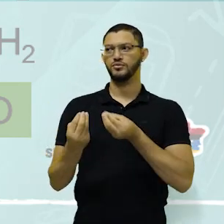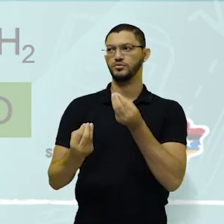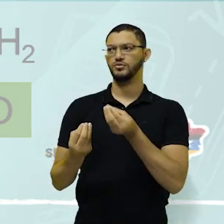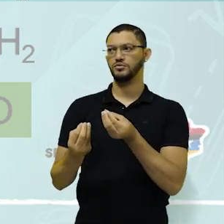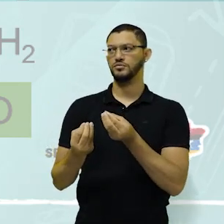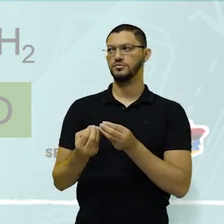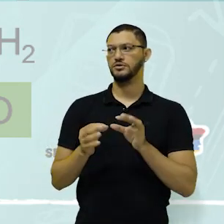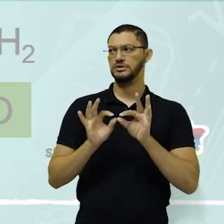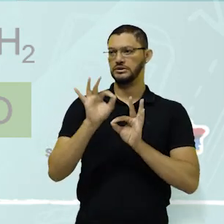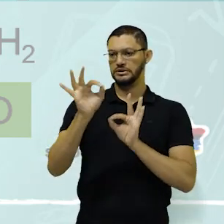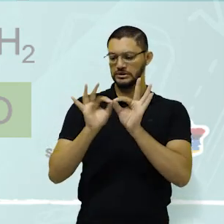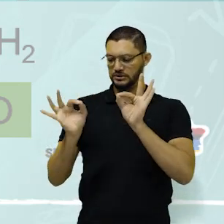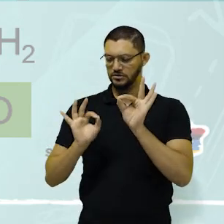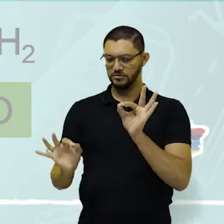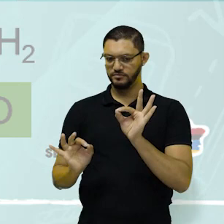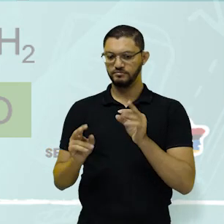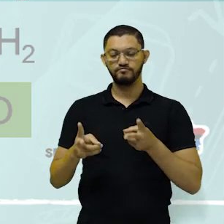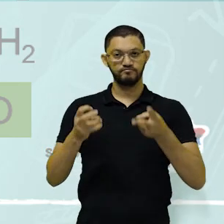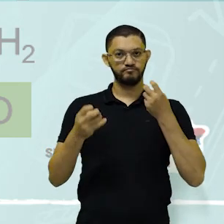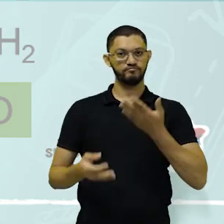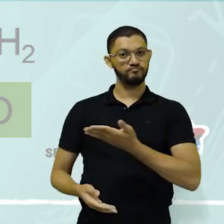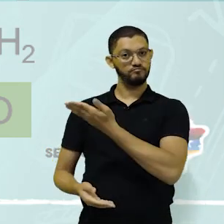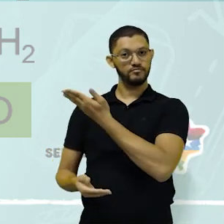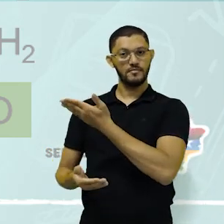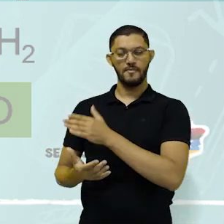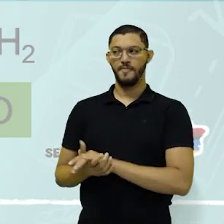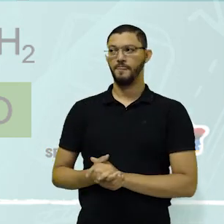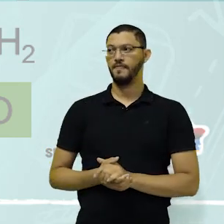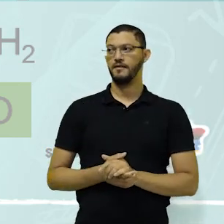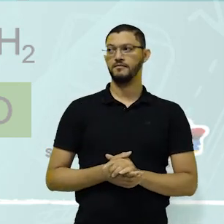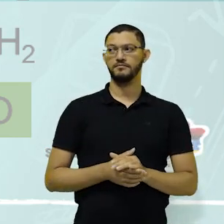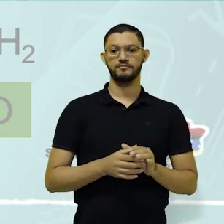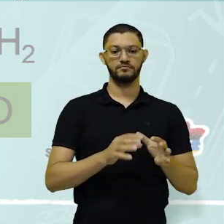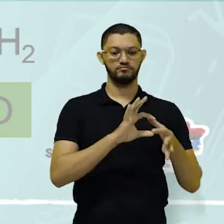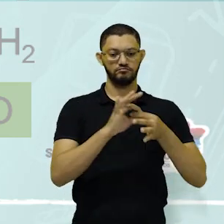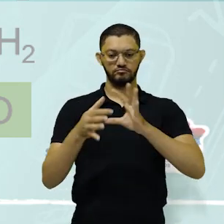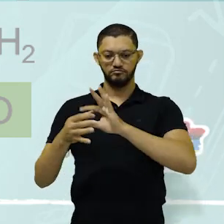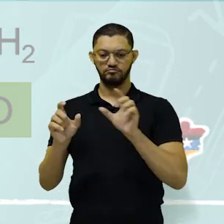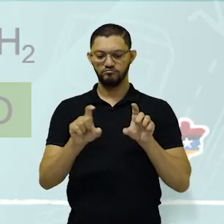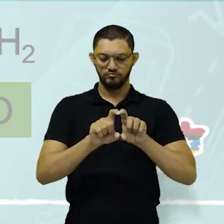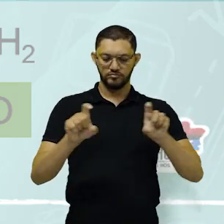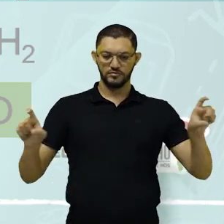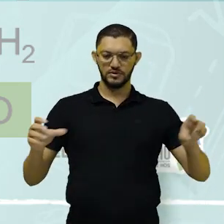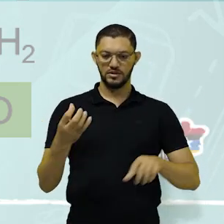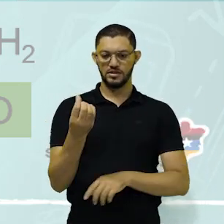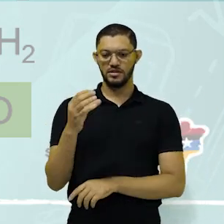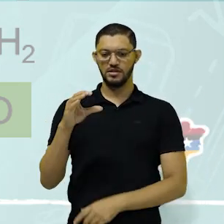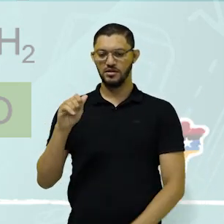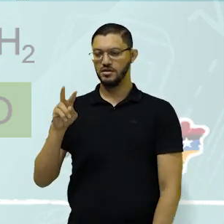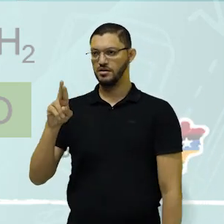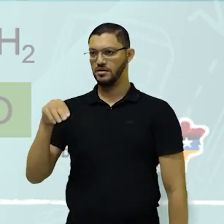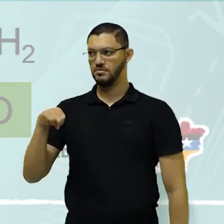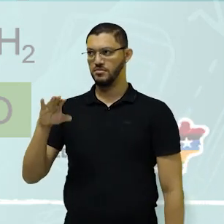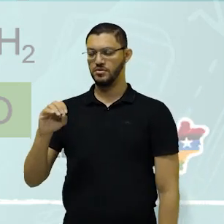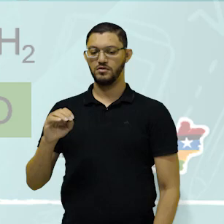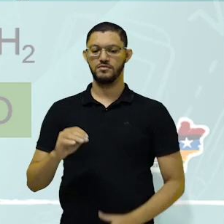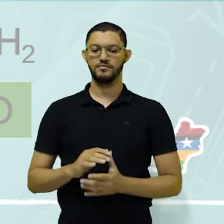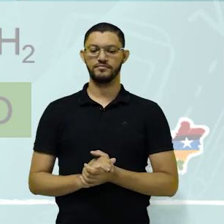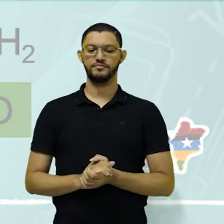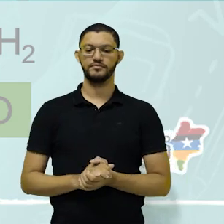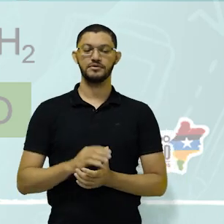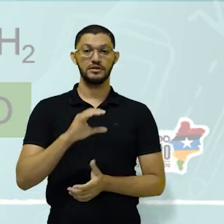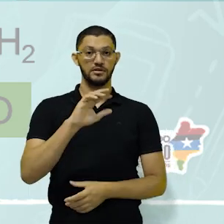uma ramificação. Então, olha só, uma cadeia com 6 carbonos, eu tenho um grupo CH3, uma